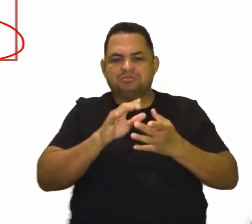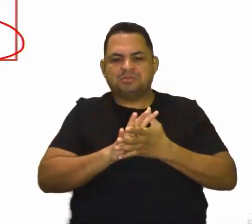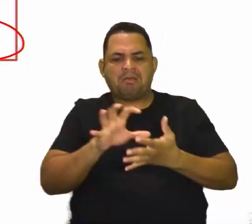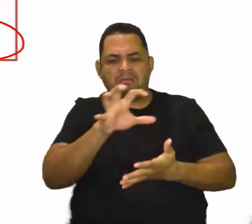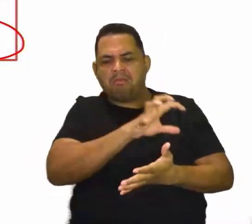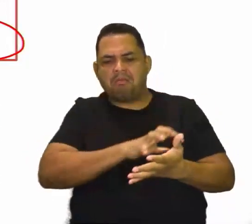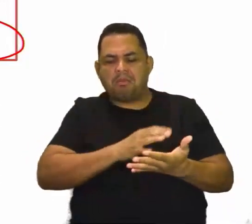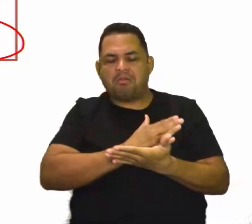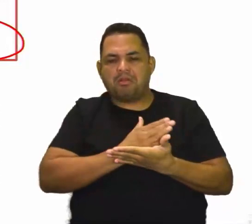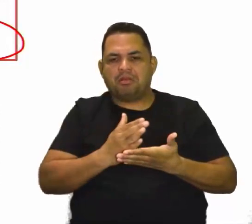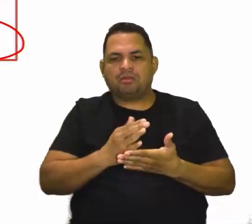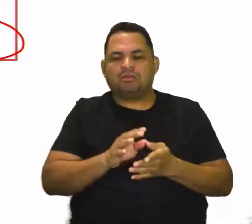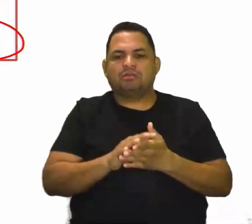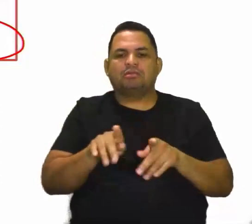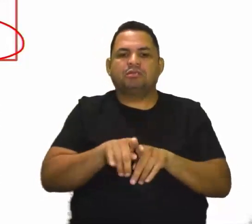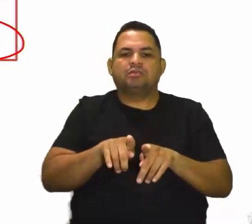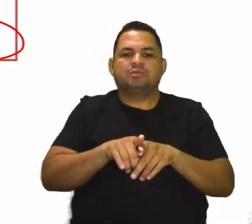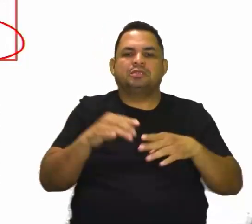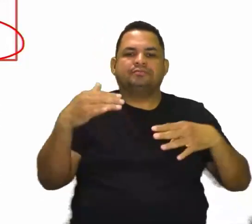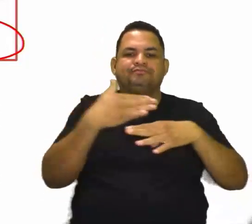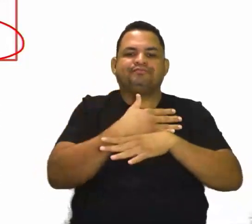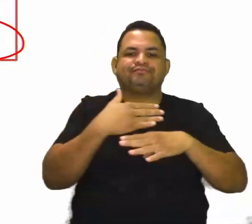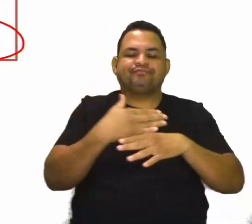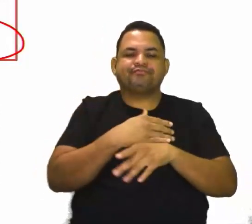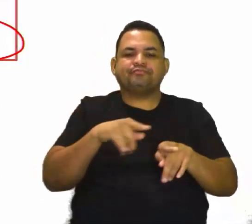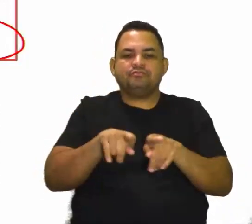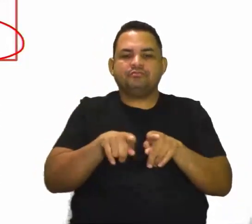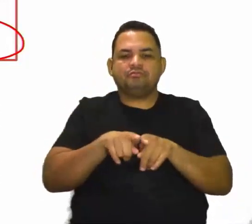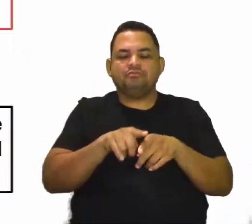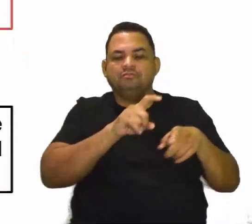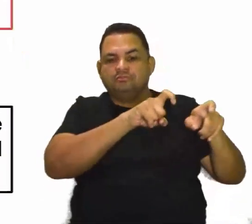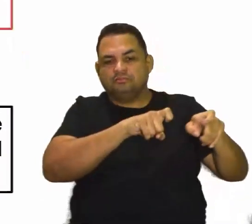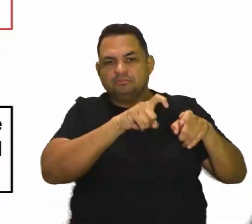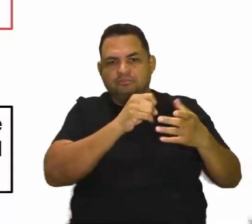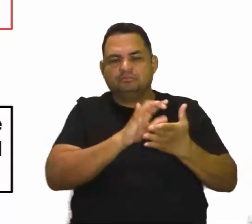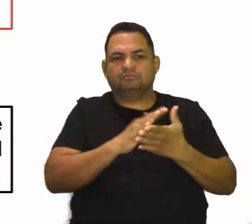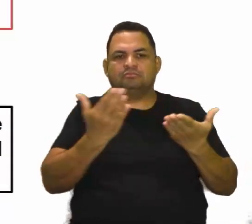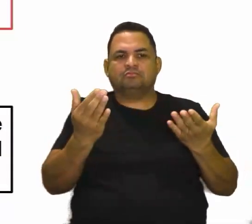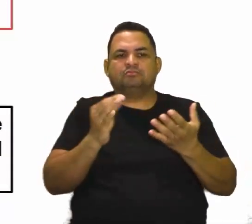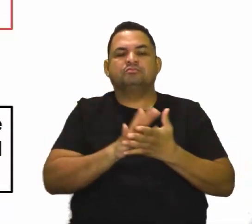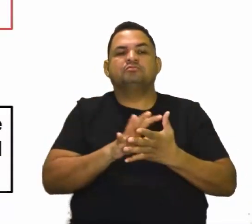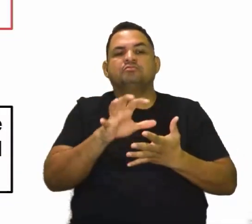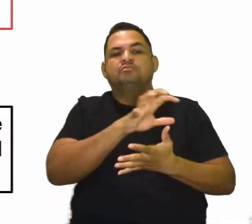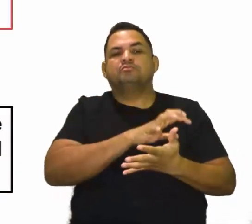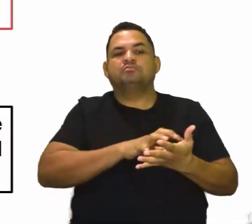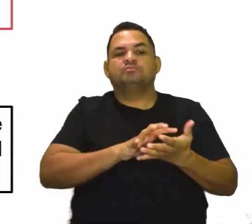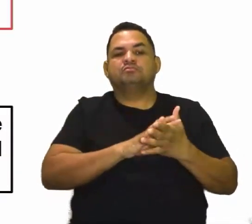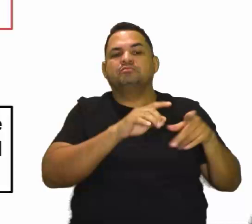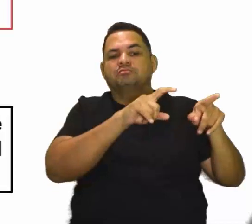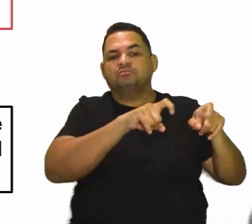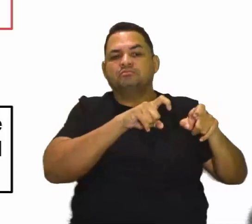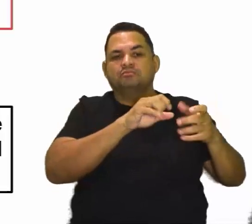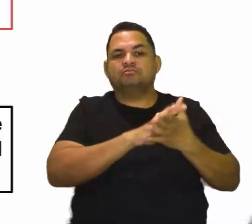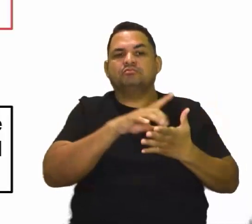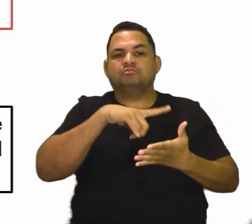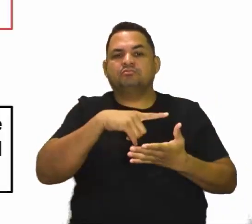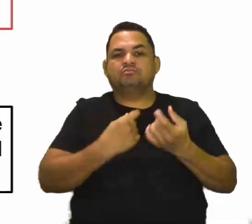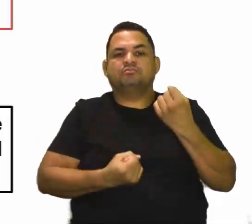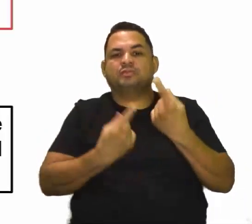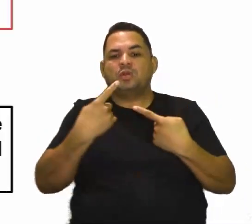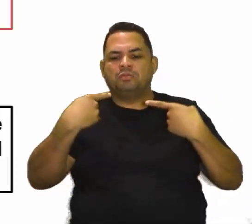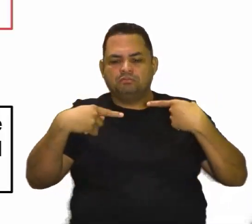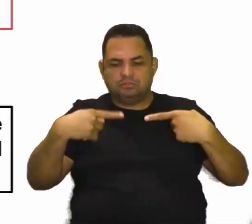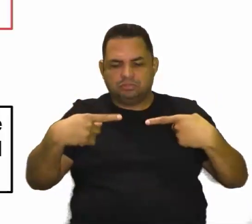revolte, tanto na parte urbana quanto na parte rural. E na parte rural, nós vamos ver alguns